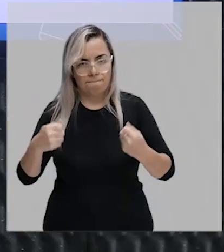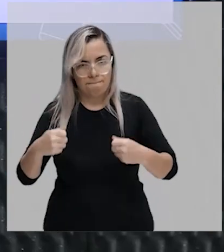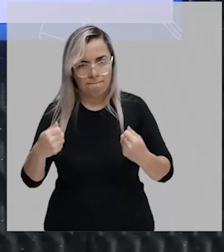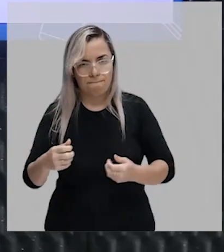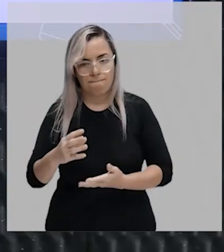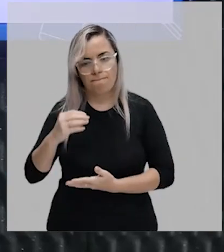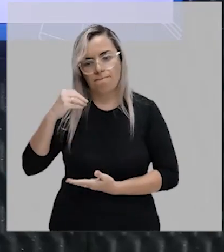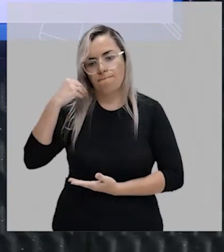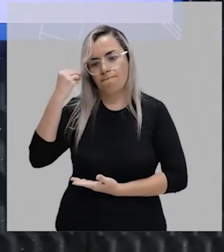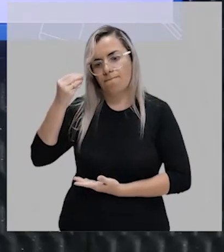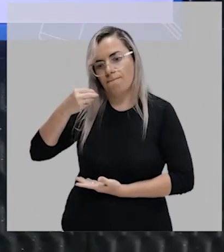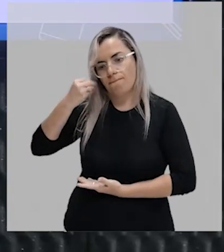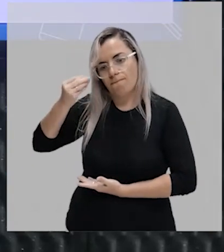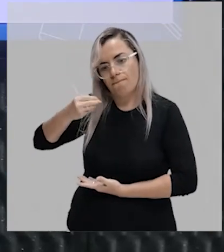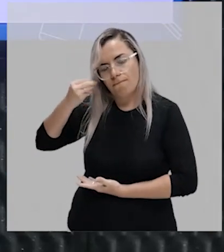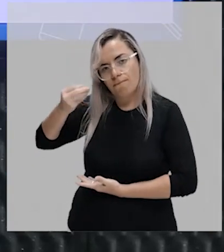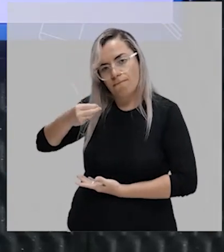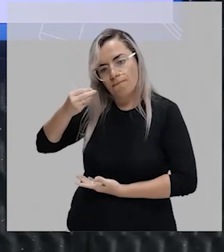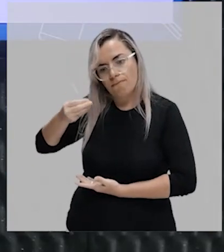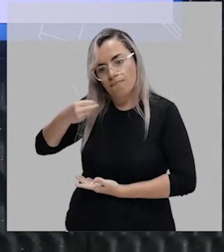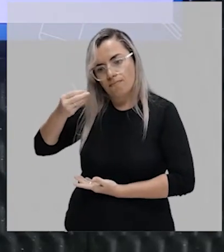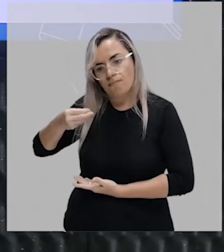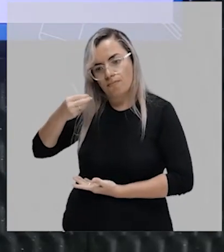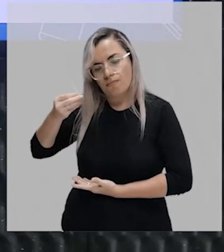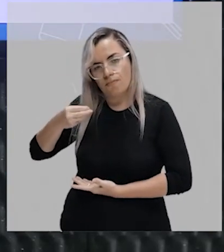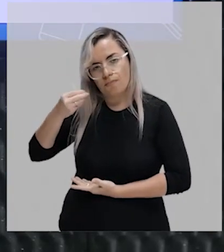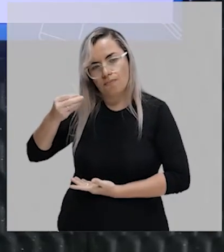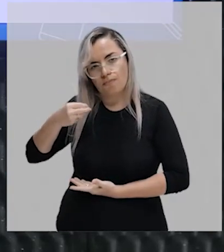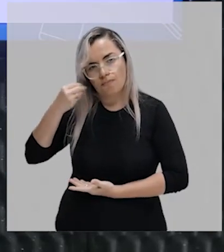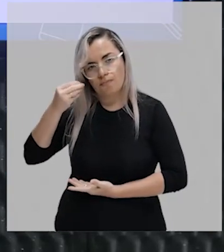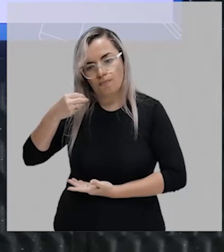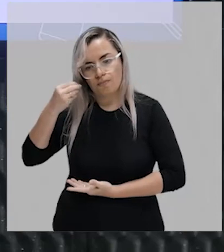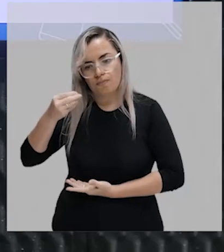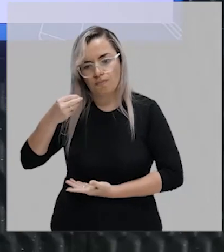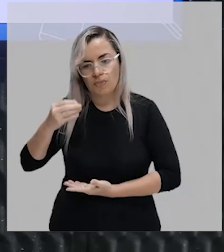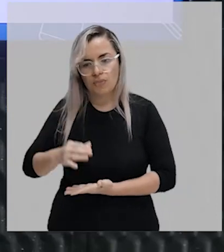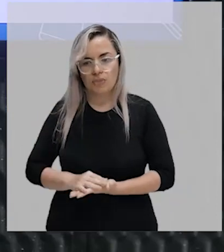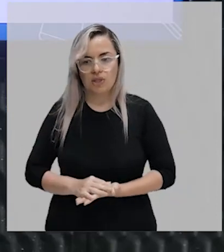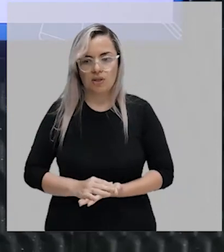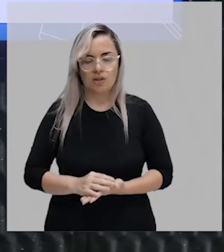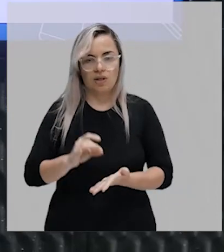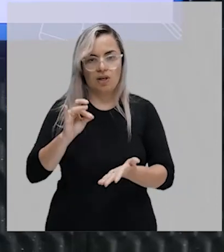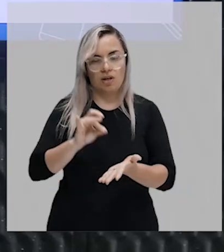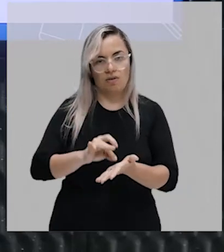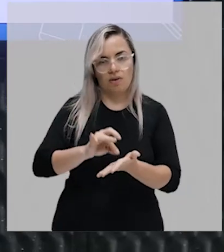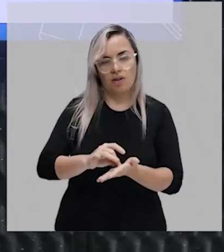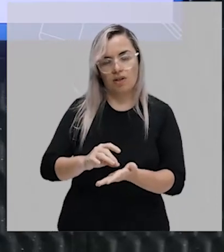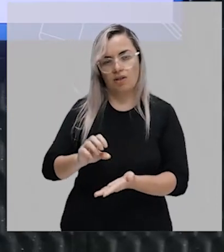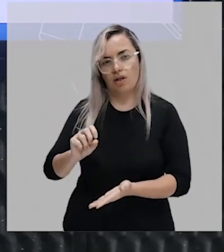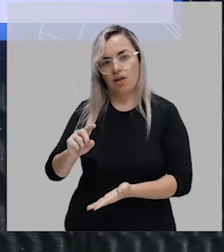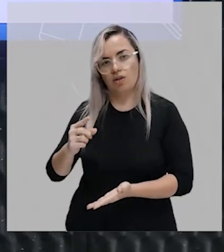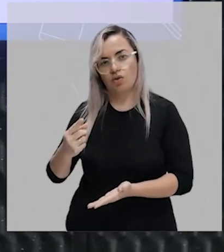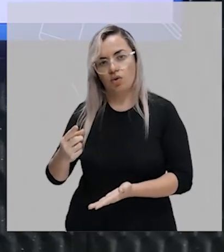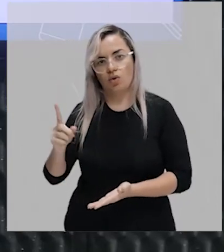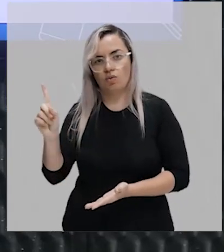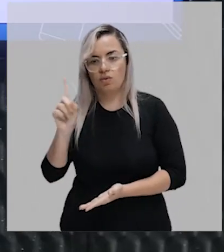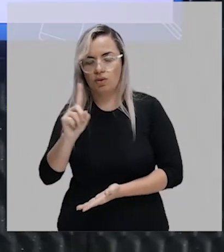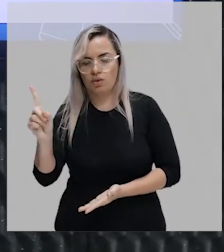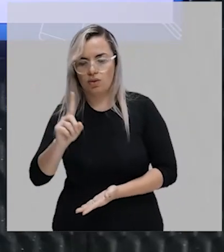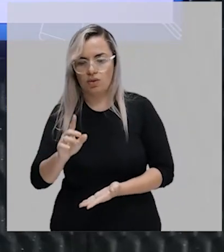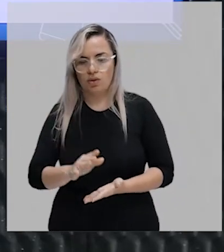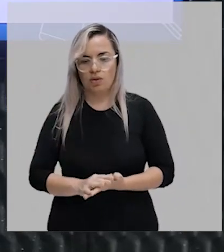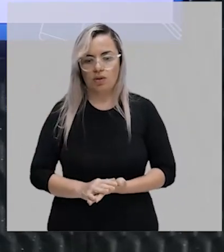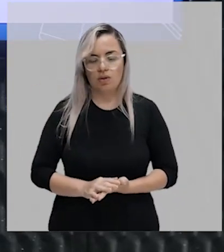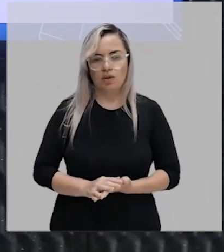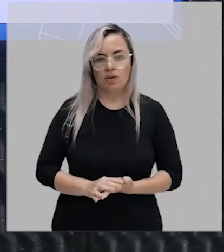esse teste da hipótese acontece por meio de uma experimentação, tá? Olha só, pessoal, entre esses dois